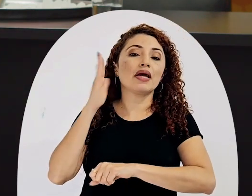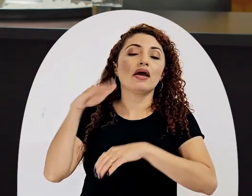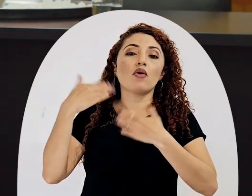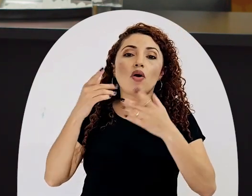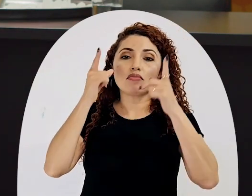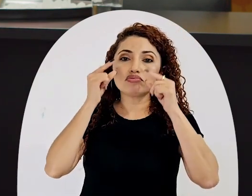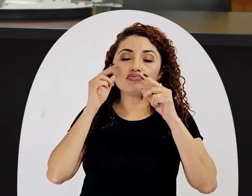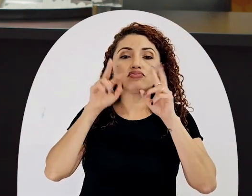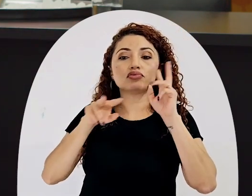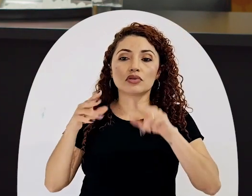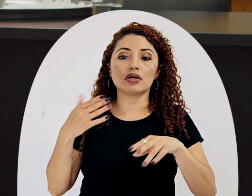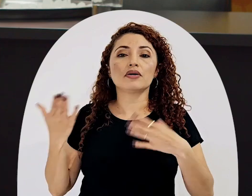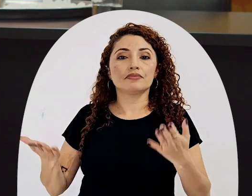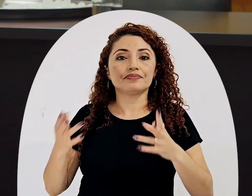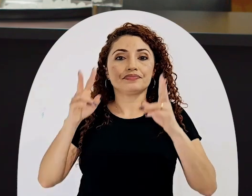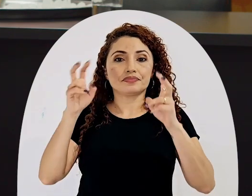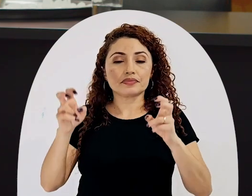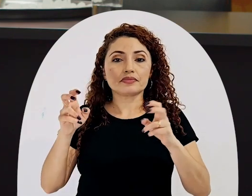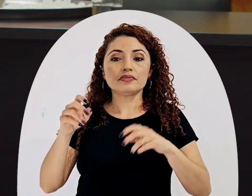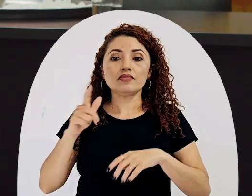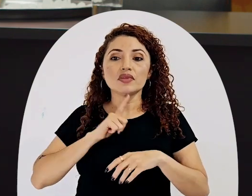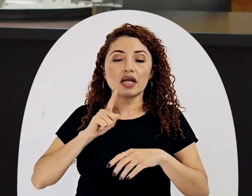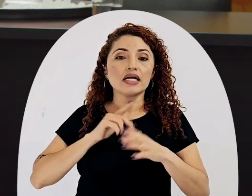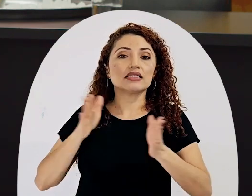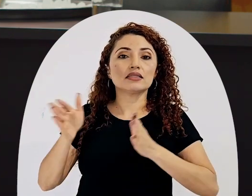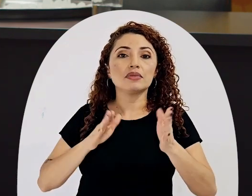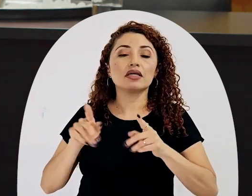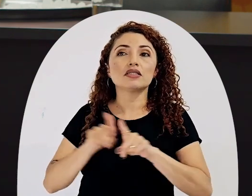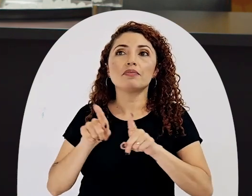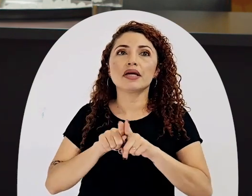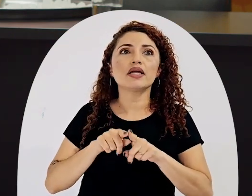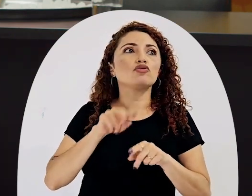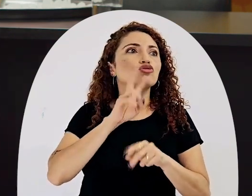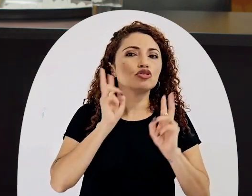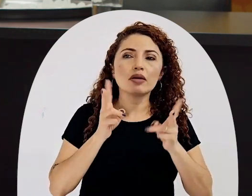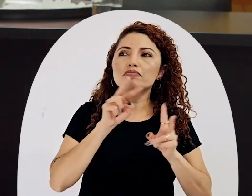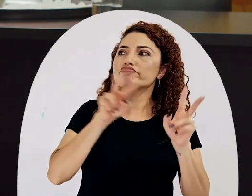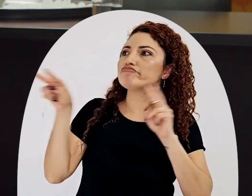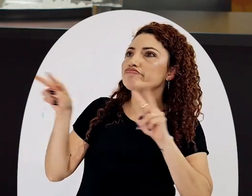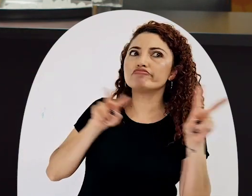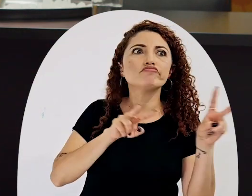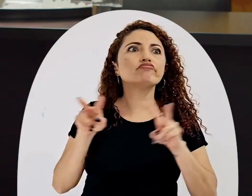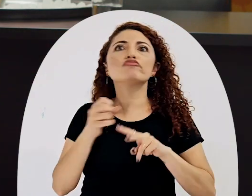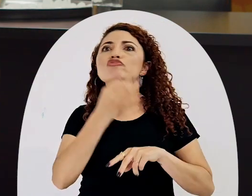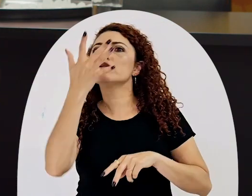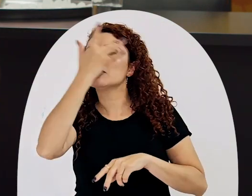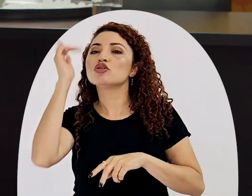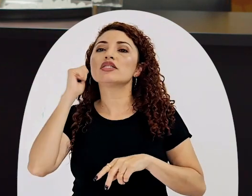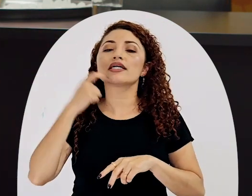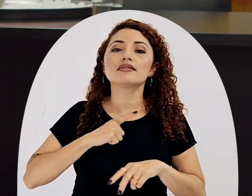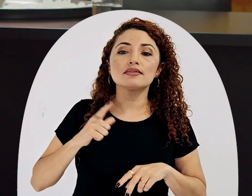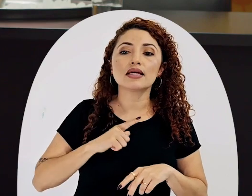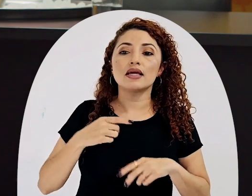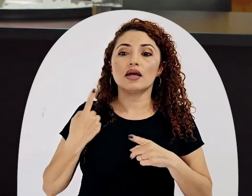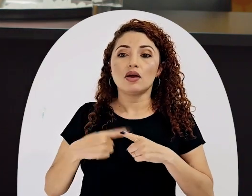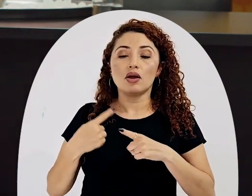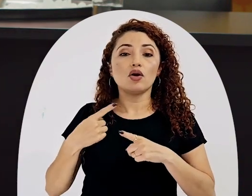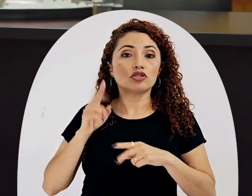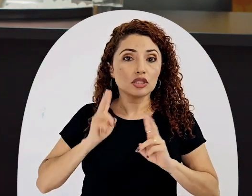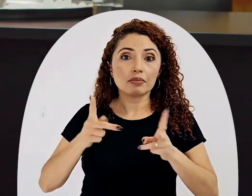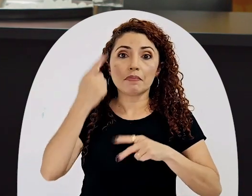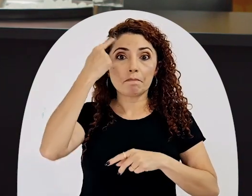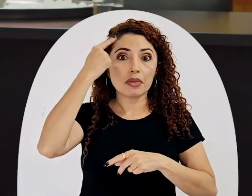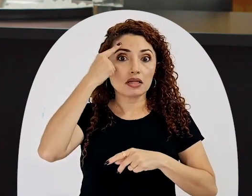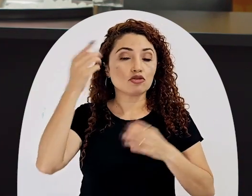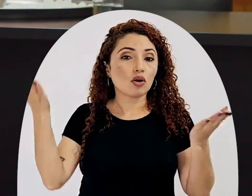teste do pescoço, eu sempre penso em acessibilidade, porque até um pouco antes da minha mãe adoecer, a gente sempre passou por